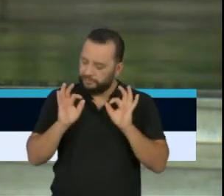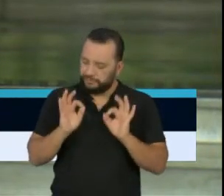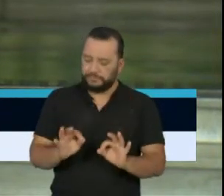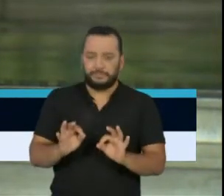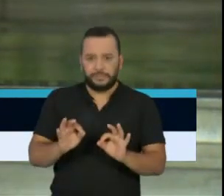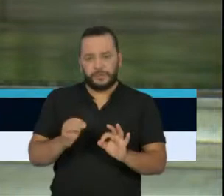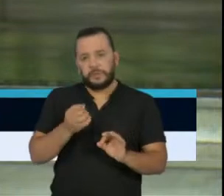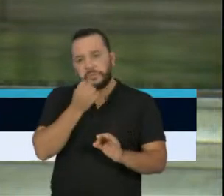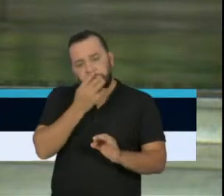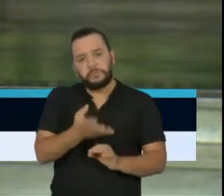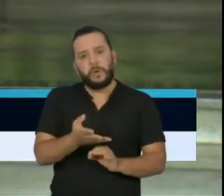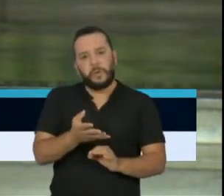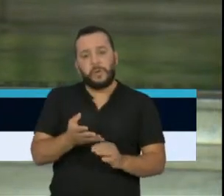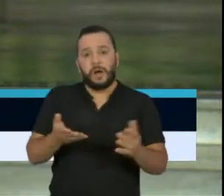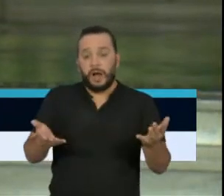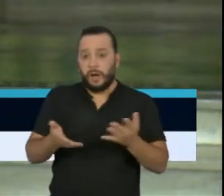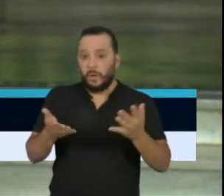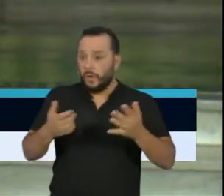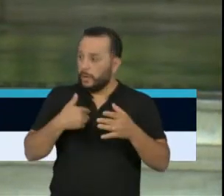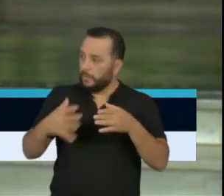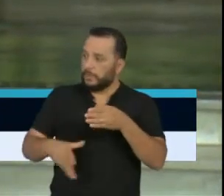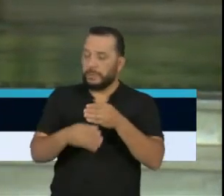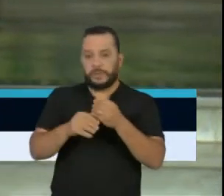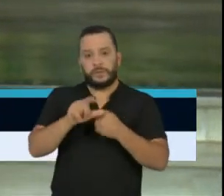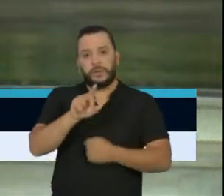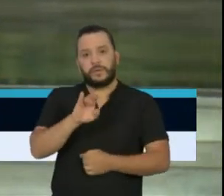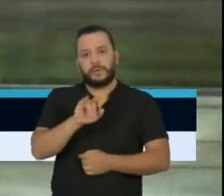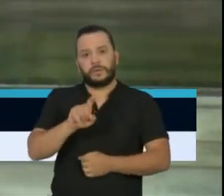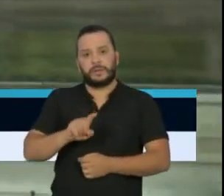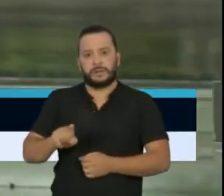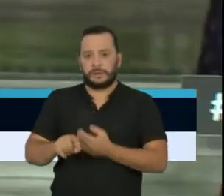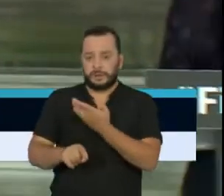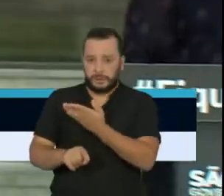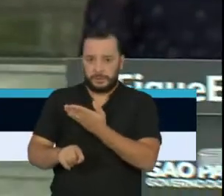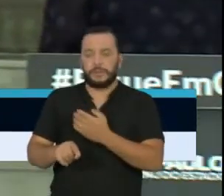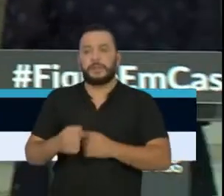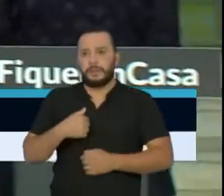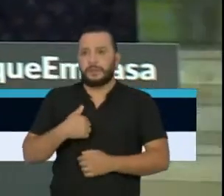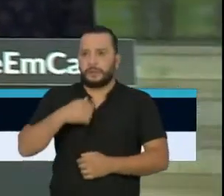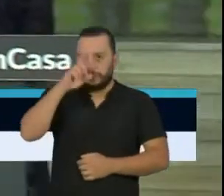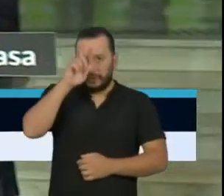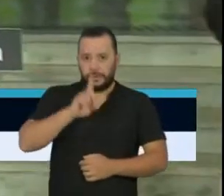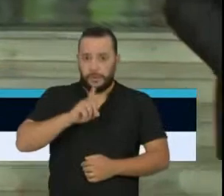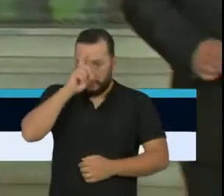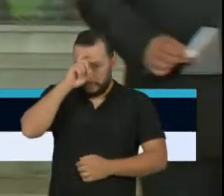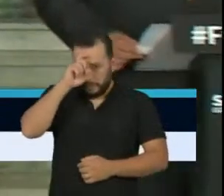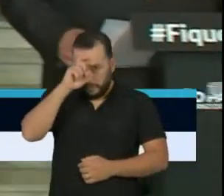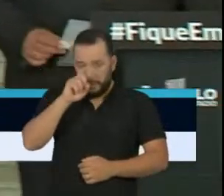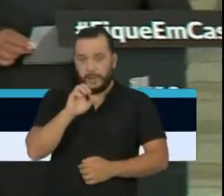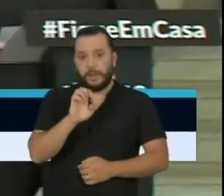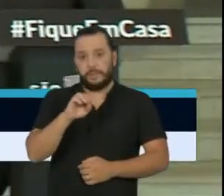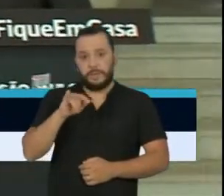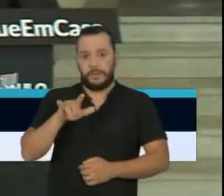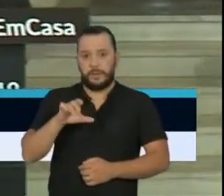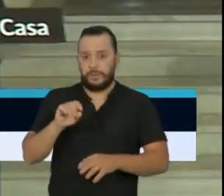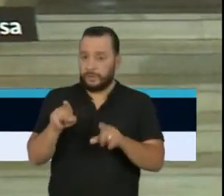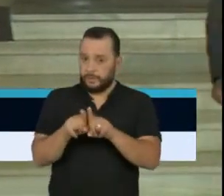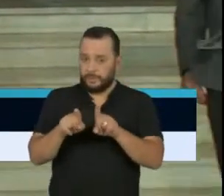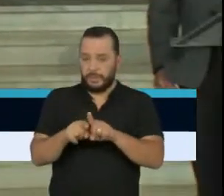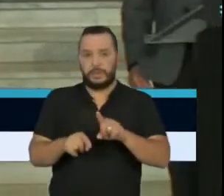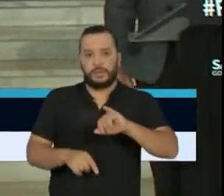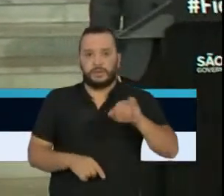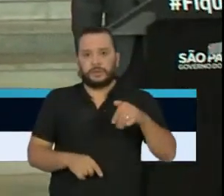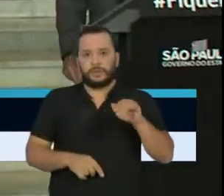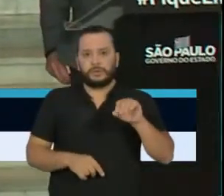resposta exatamente com o Dr. Luiz Carlos Pereira, diretor do Hospital Emílio Ribas, e depois com comentários do Dr. Zé Henrique Germa para o jornalista